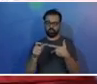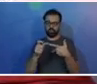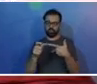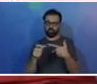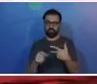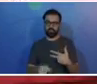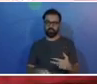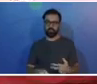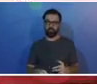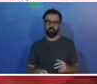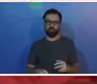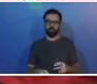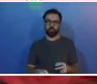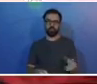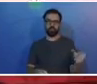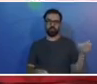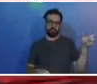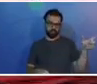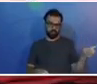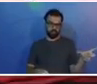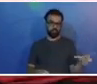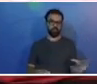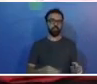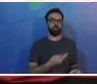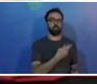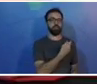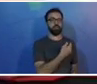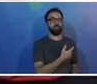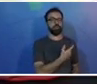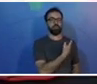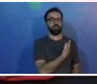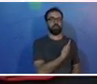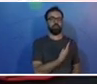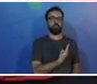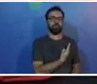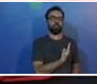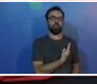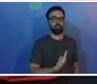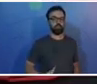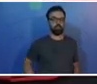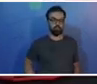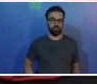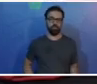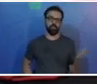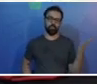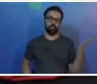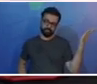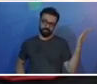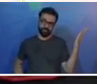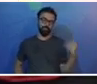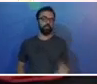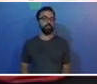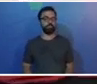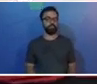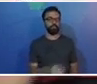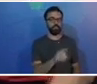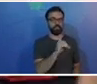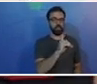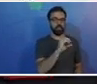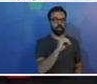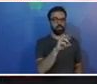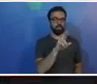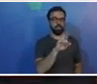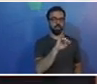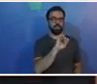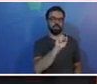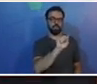Executivo no Estado é representado pelo governador. No Estado de São Paulo é o João Dória, o atual governador.